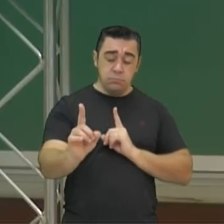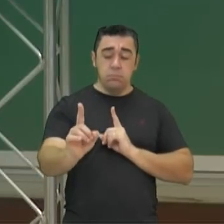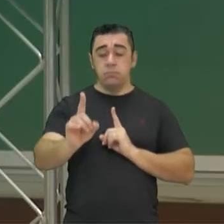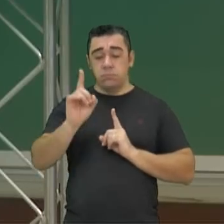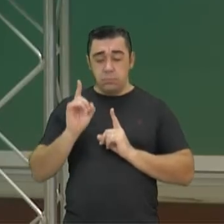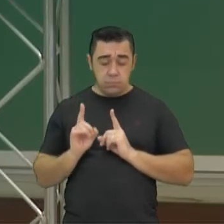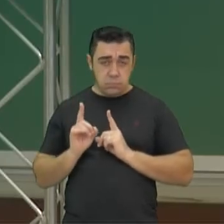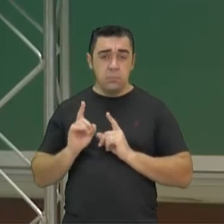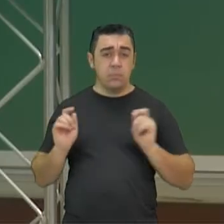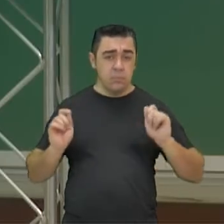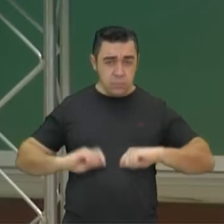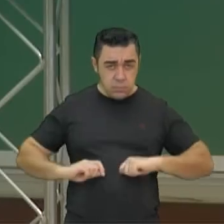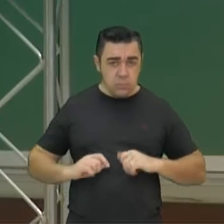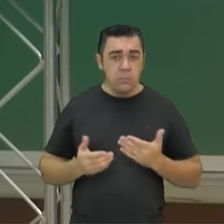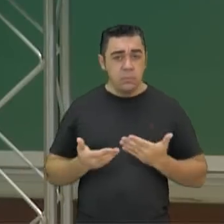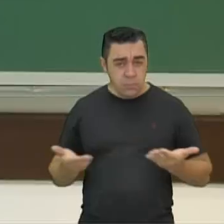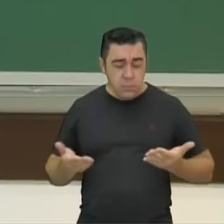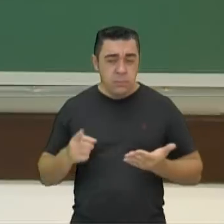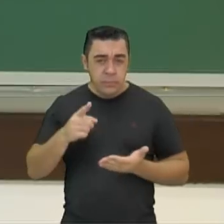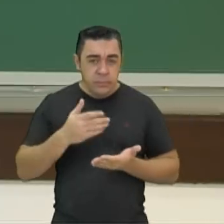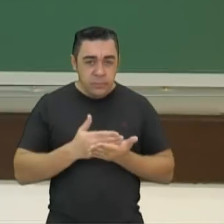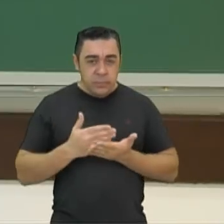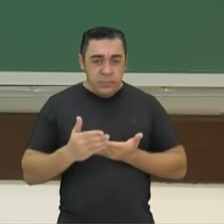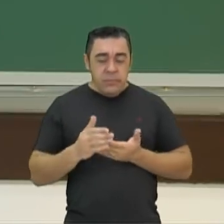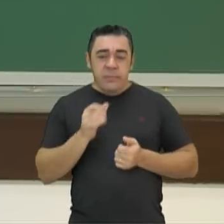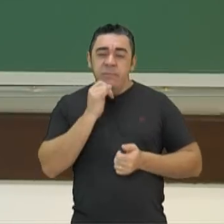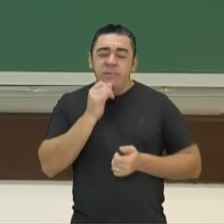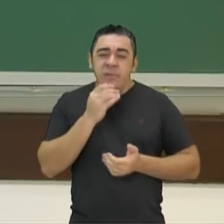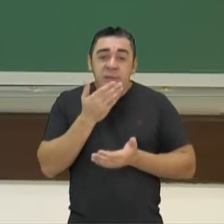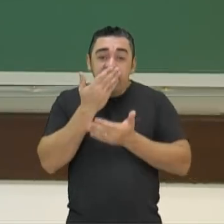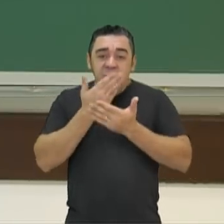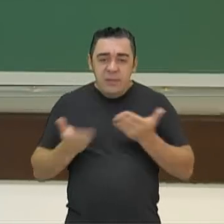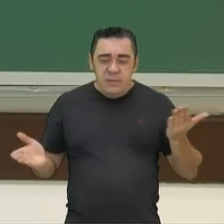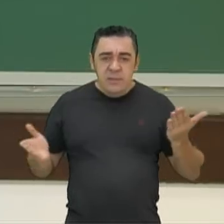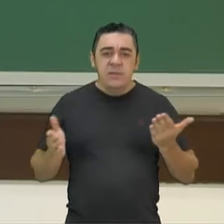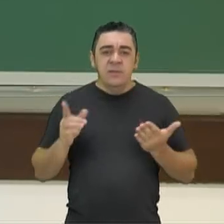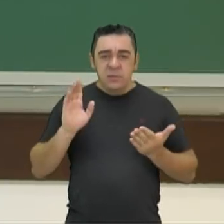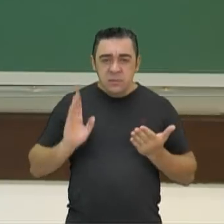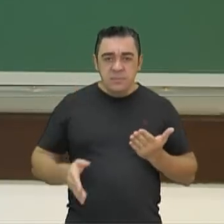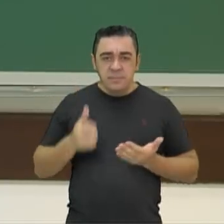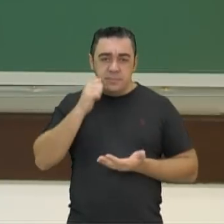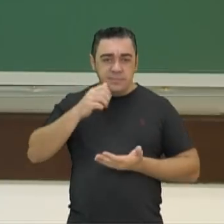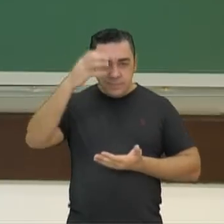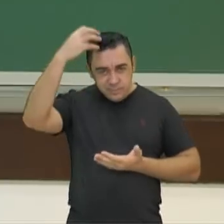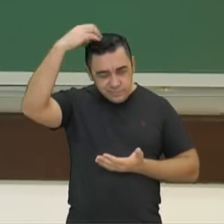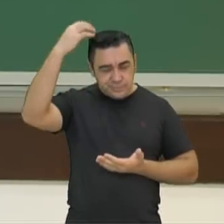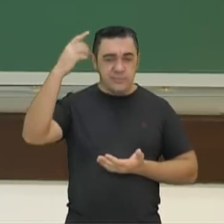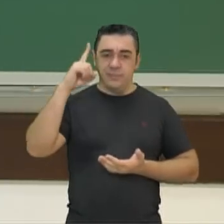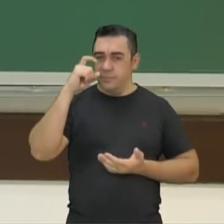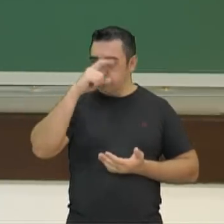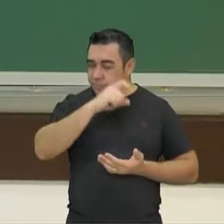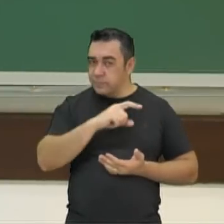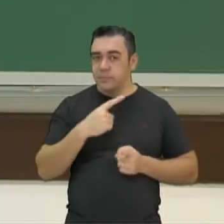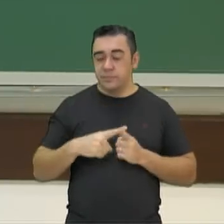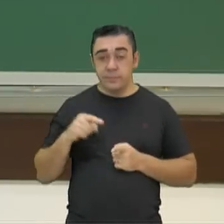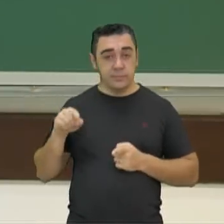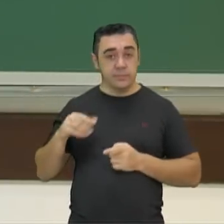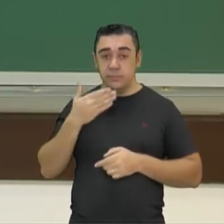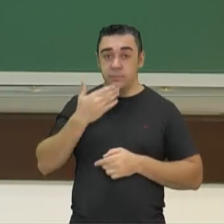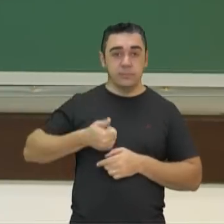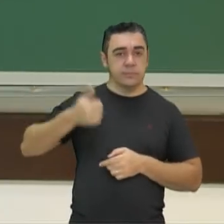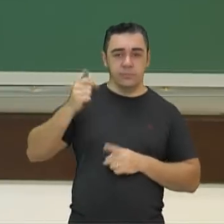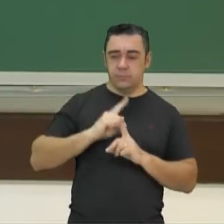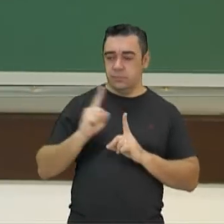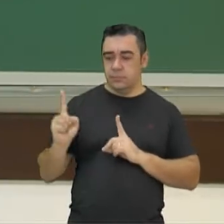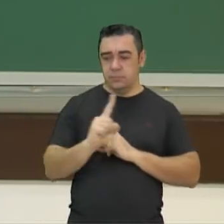é muito versátil. Então, quando você começa o jogo e perde a dama nas primeiras jogadas ali, a tua partida vai ficar muito mais difícil de você